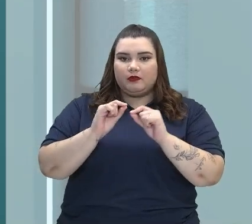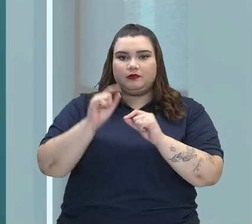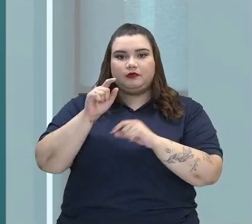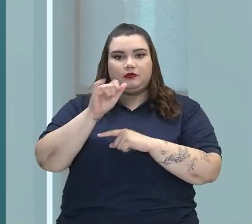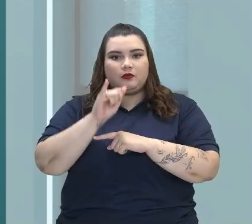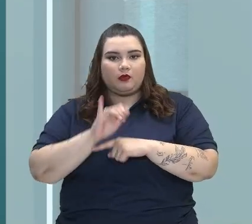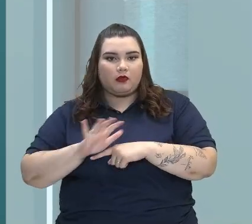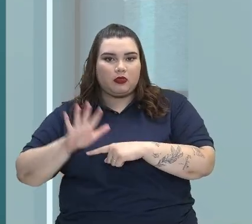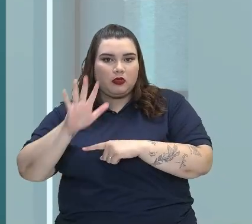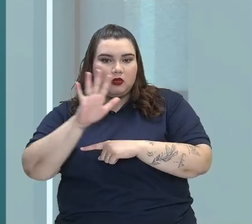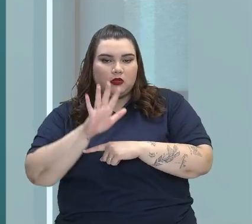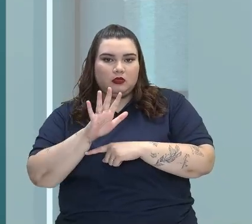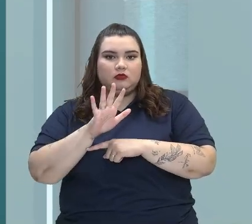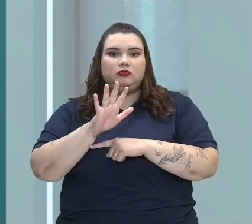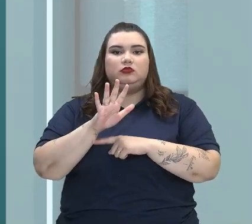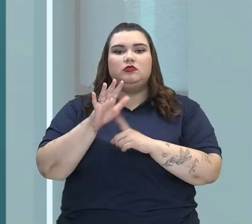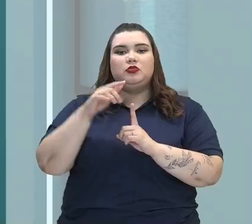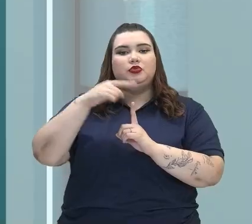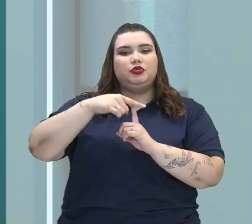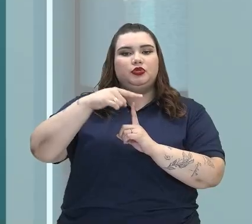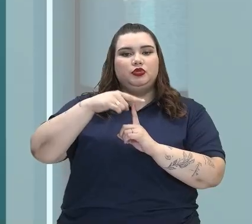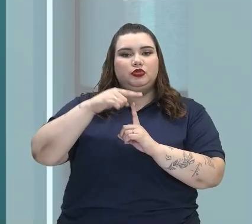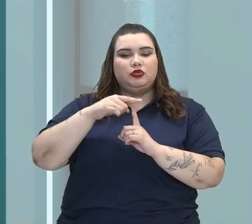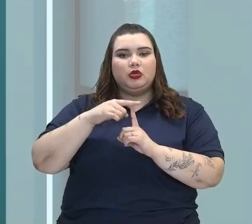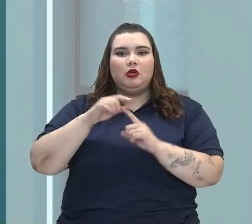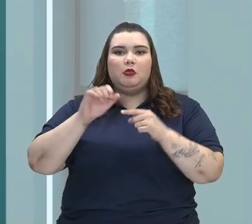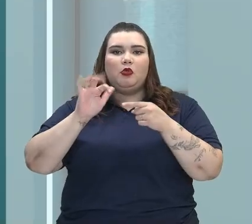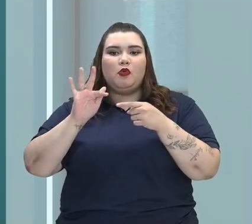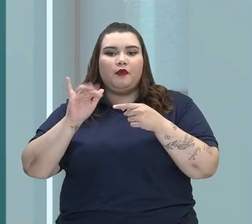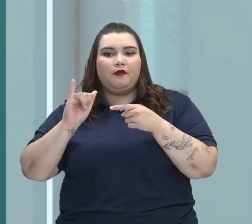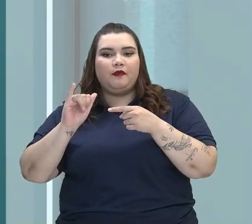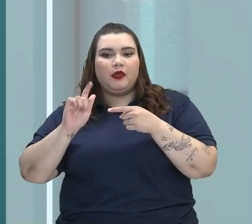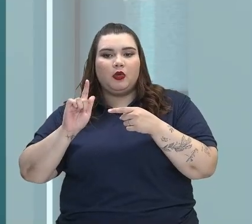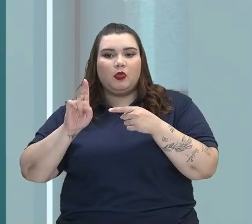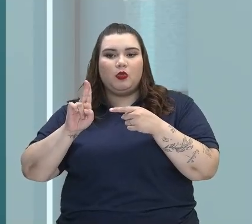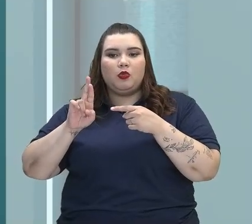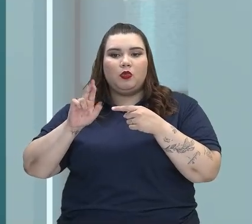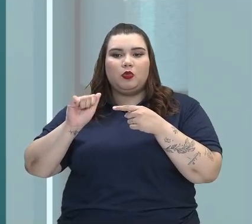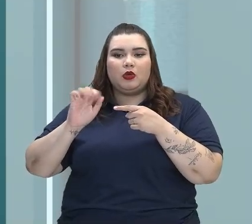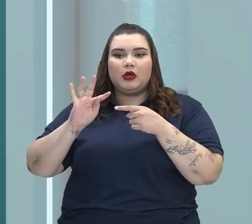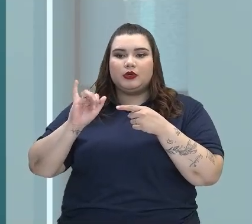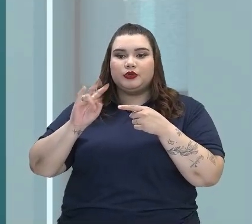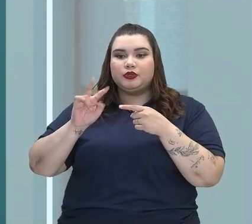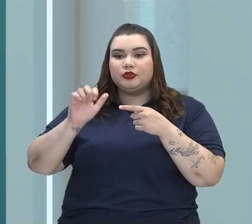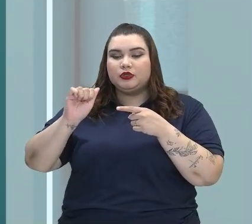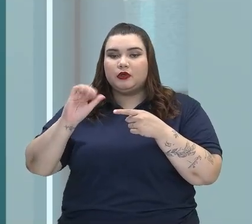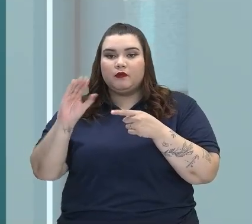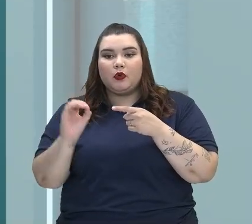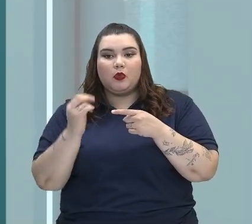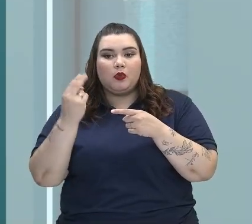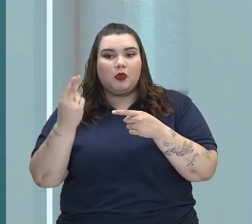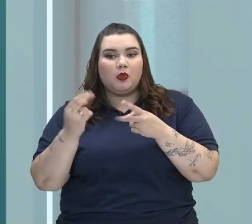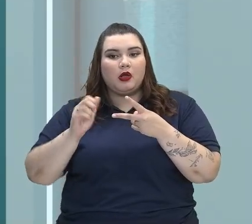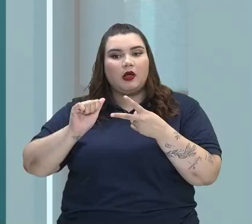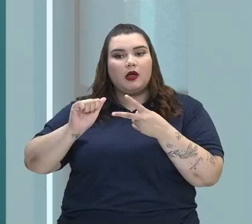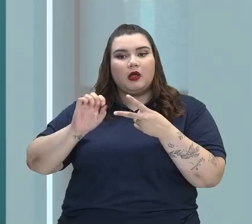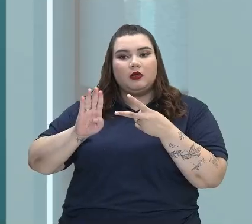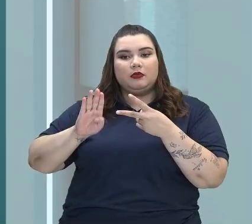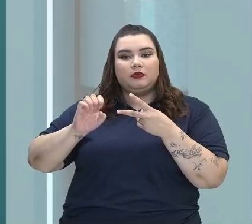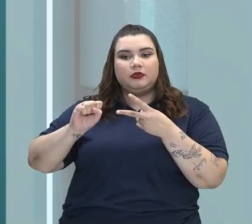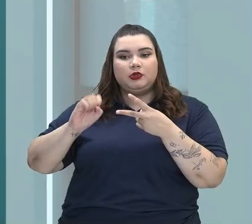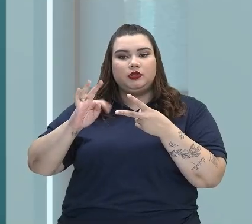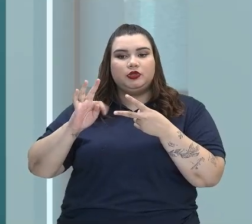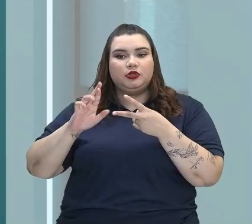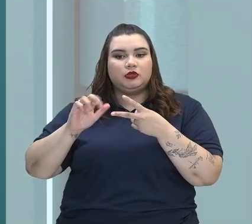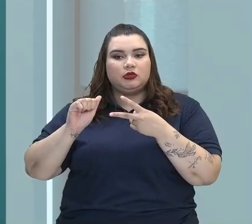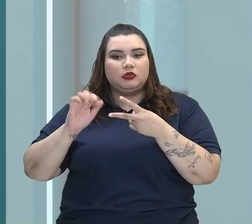figura, tanto figurativa quanto abstrata, geométrica. Então, qual é esse elemento